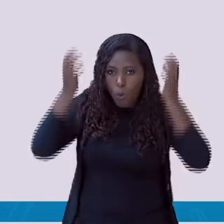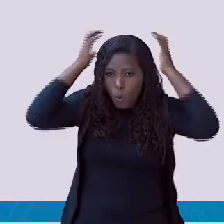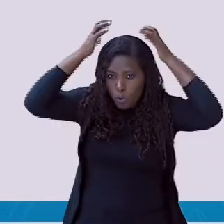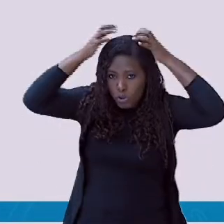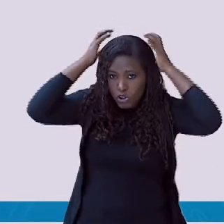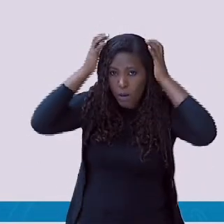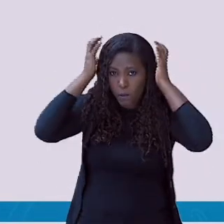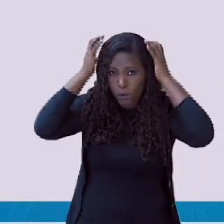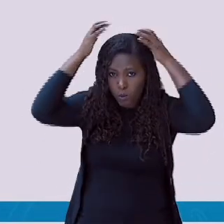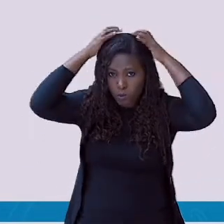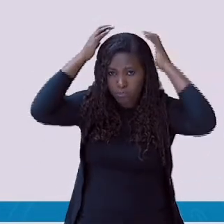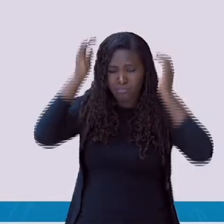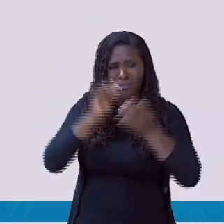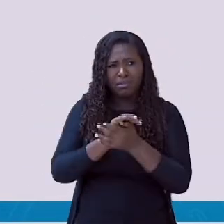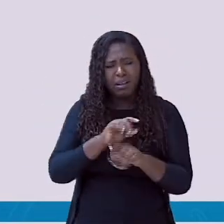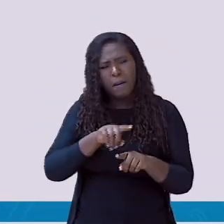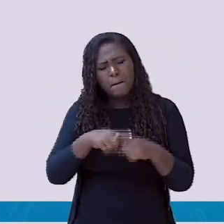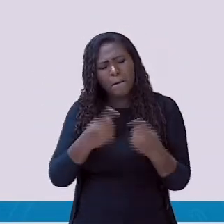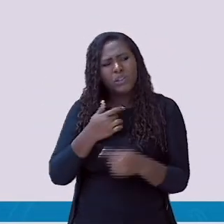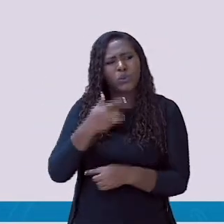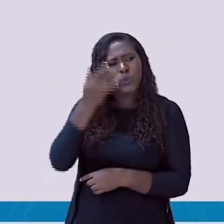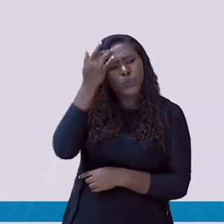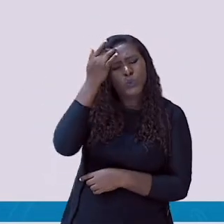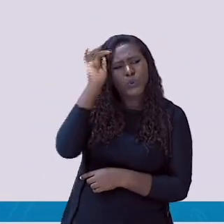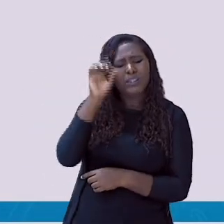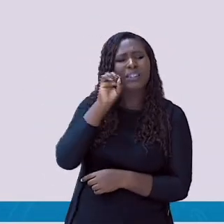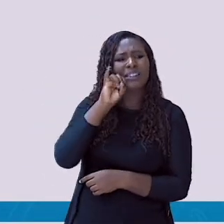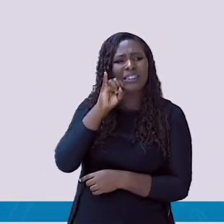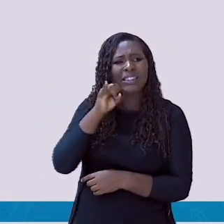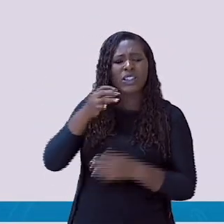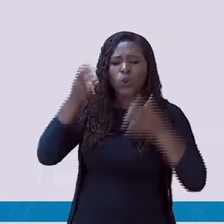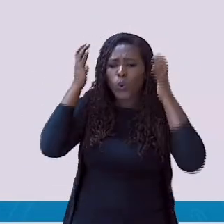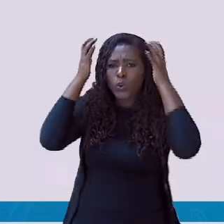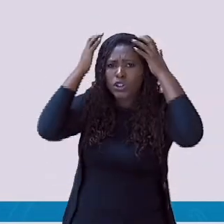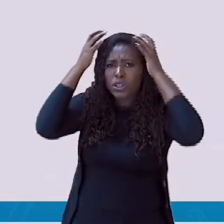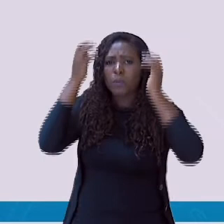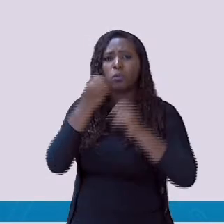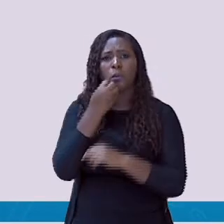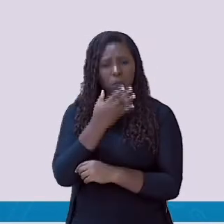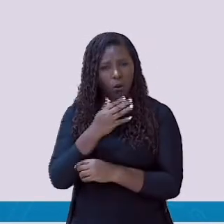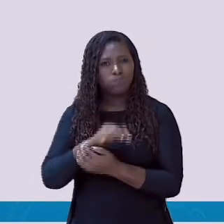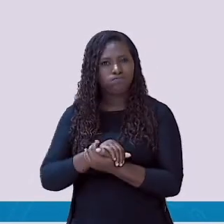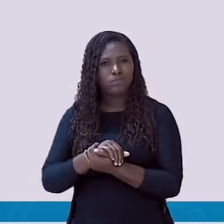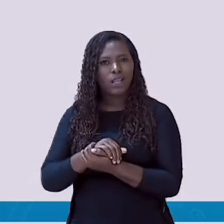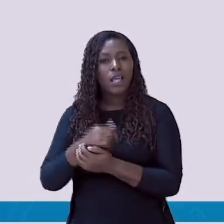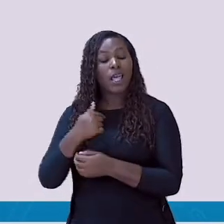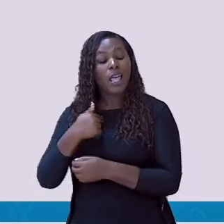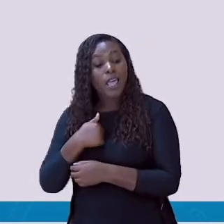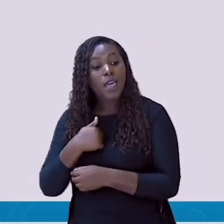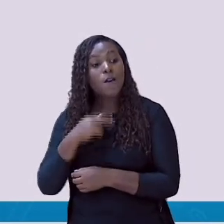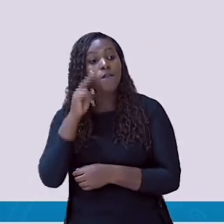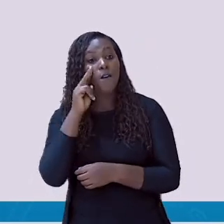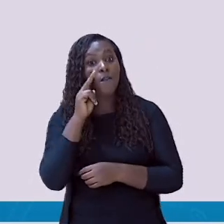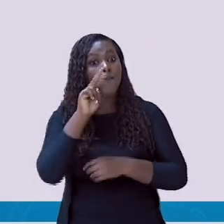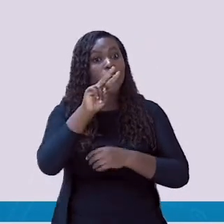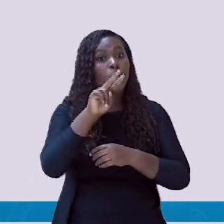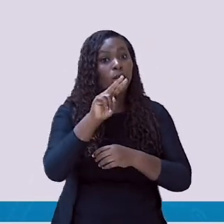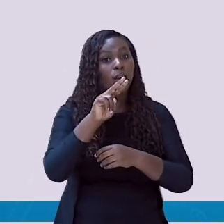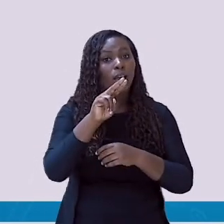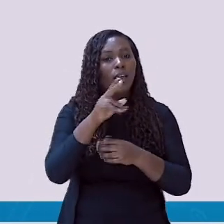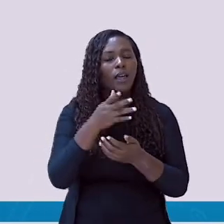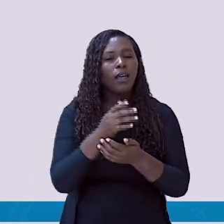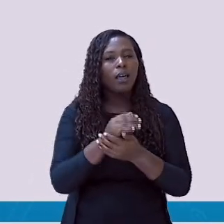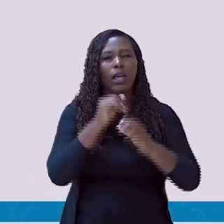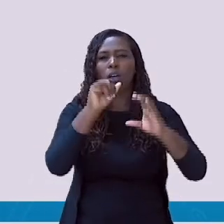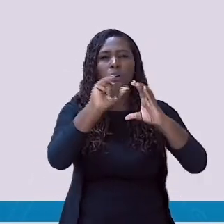posso ver uma entrevista que fale daquele shampoo, onde alguém já usou aquele shampoo e lá ele vai falar se o shampoo é bom, se o